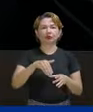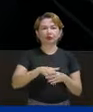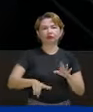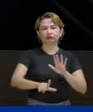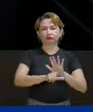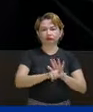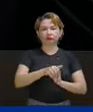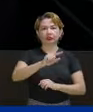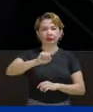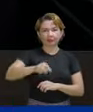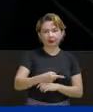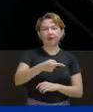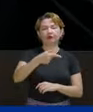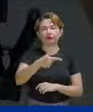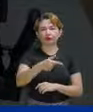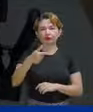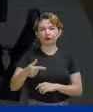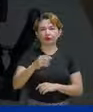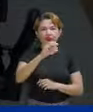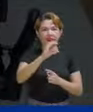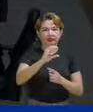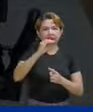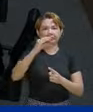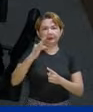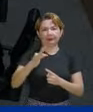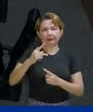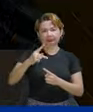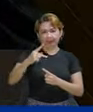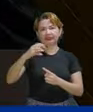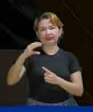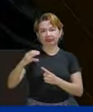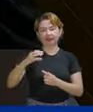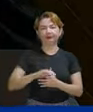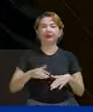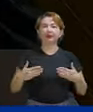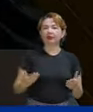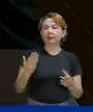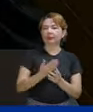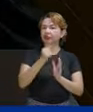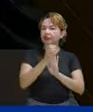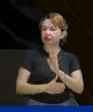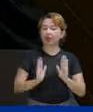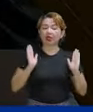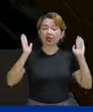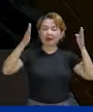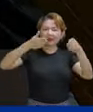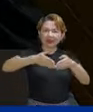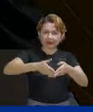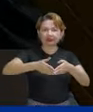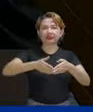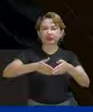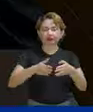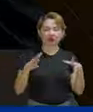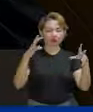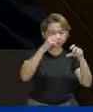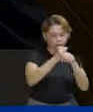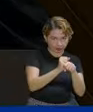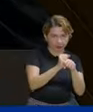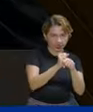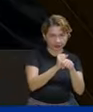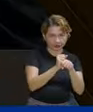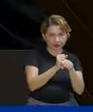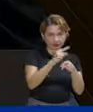e 1022 do Código de Processo Civil, os embargos de declaração são cabíveis exclusivamente para sanar